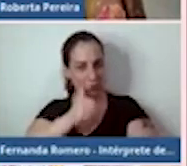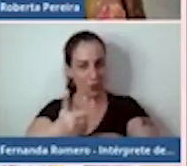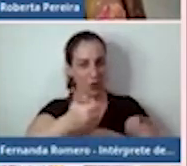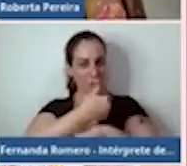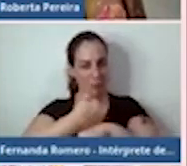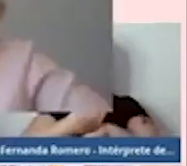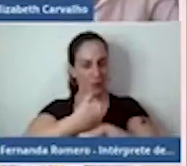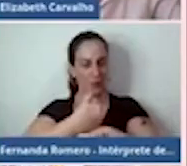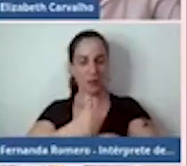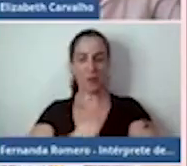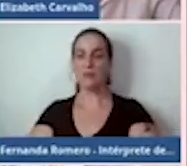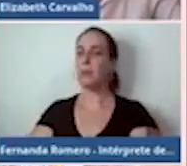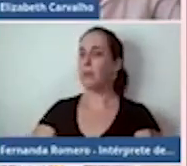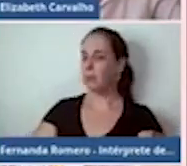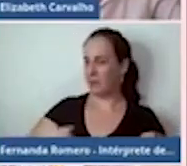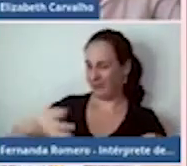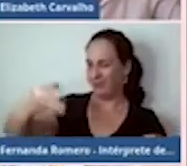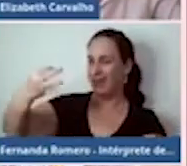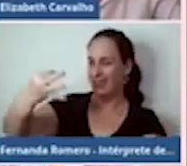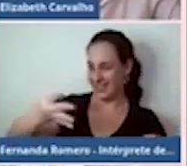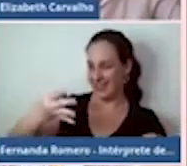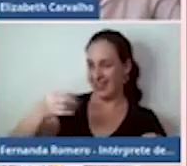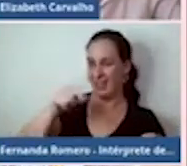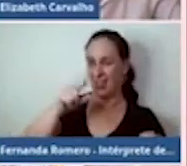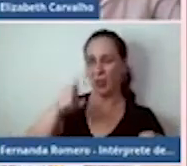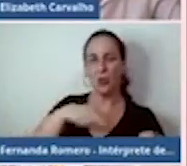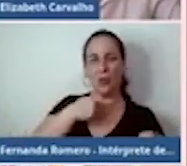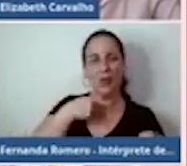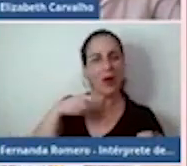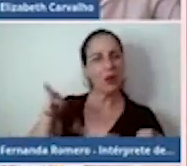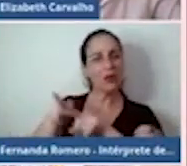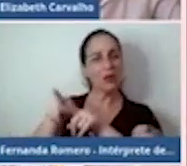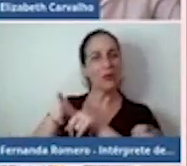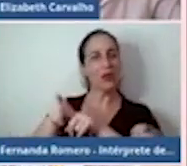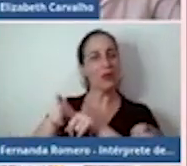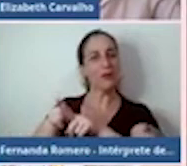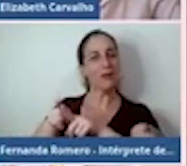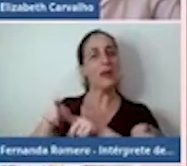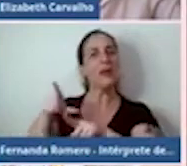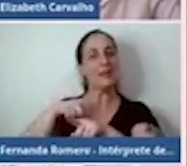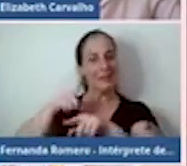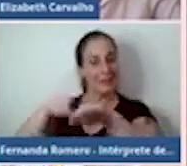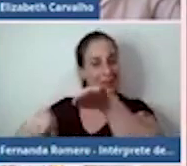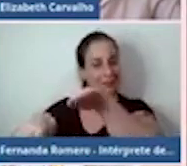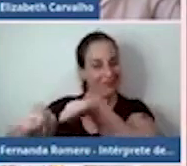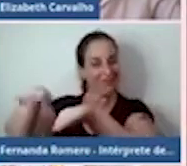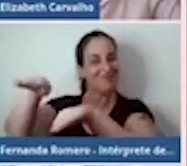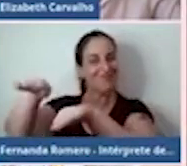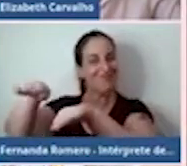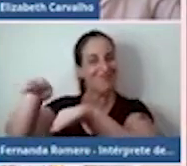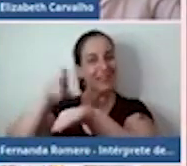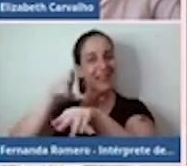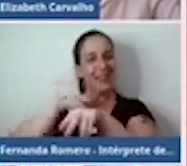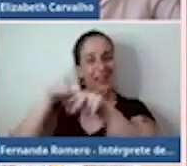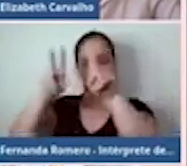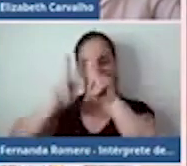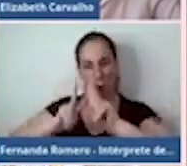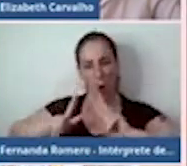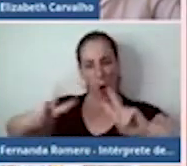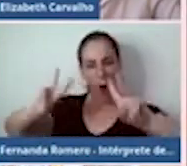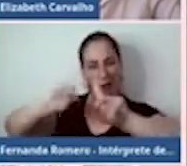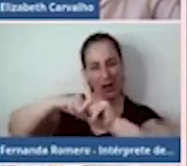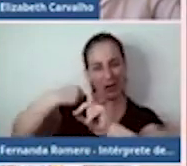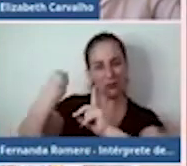Com certeza, Beth. E quando tu colocas ainda que existe essa desigualdade e esse olhar, muitas vezes, da